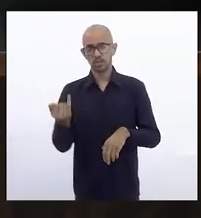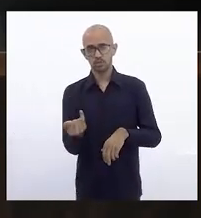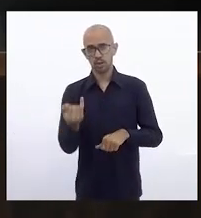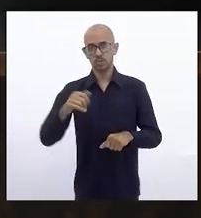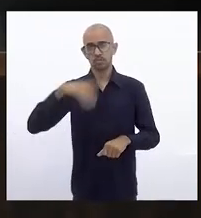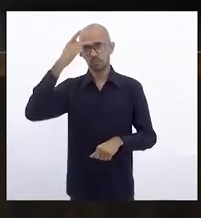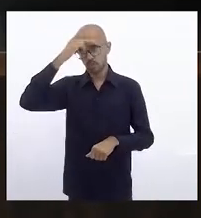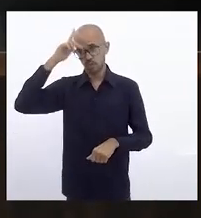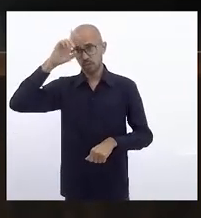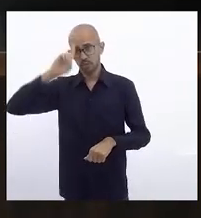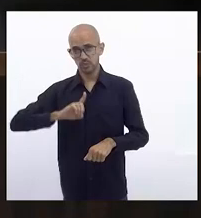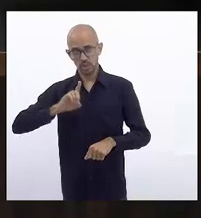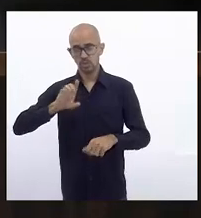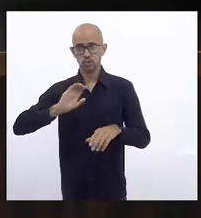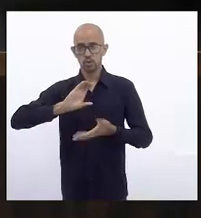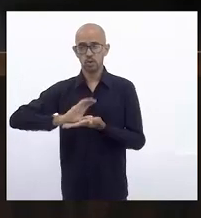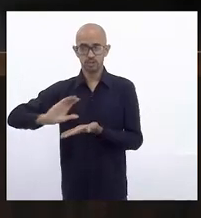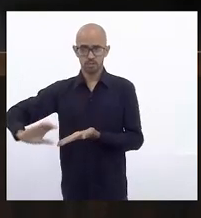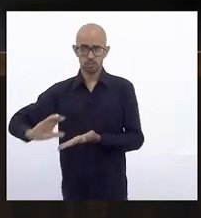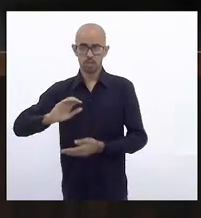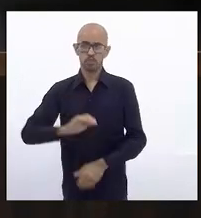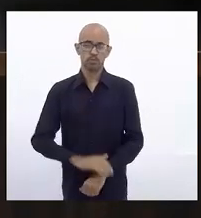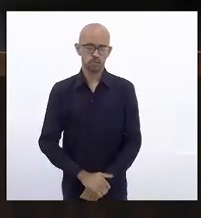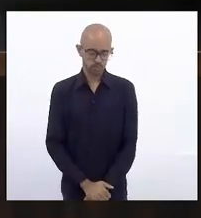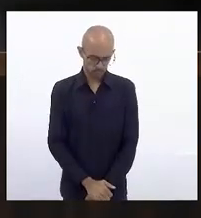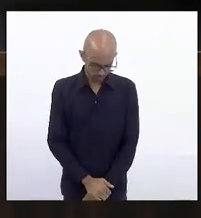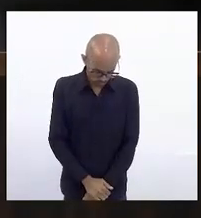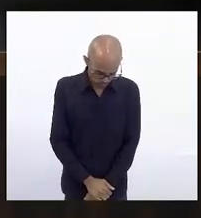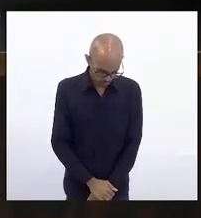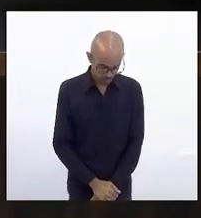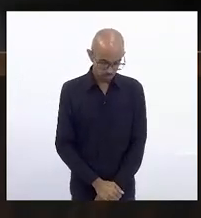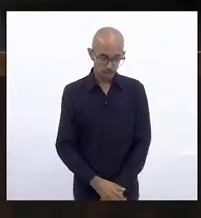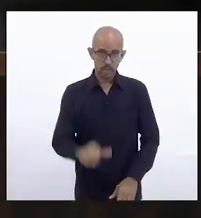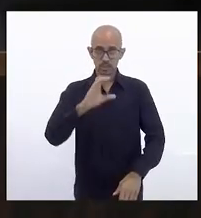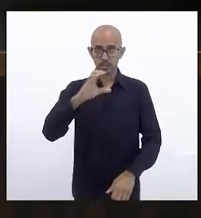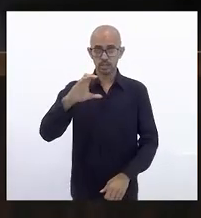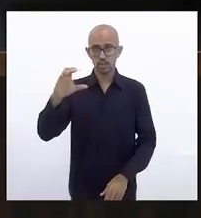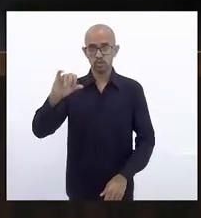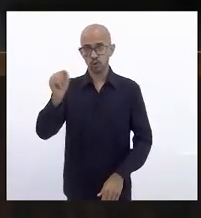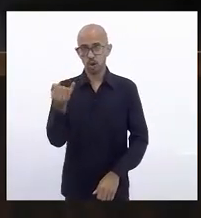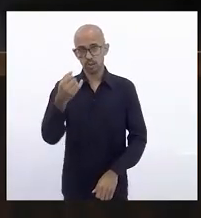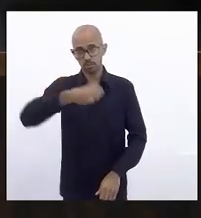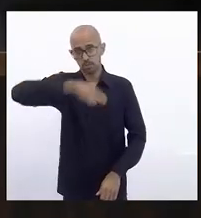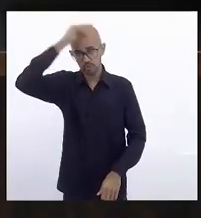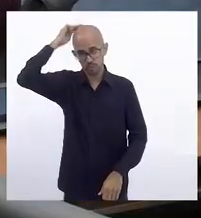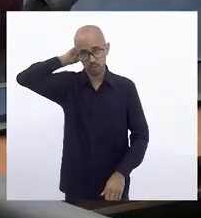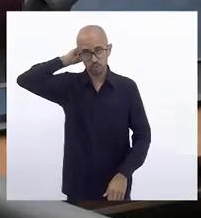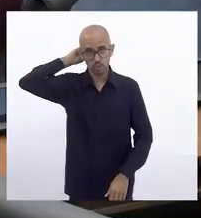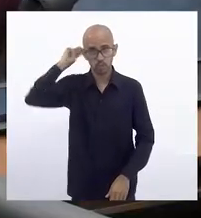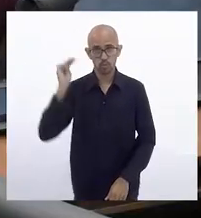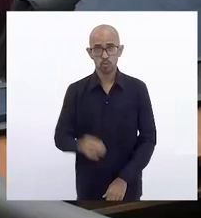Deficiência e Orçamento. Para emitir parecer pela Comissão de Constituição e Justiça, deputado Márcio Pacheco.